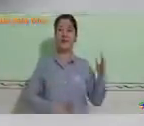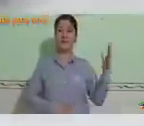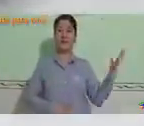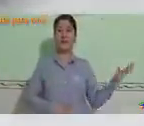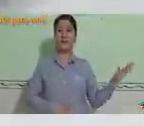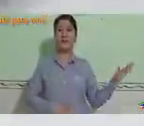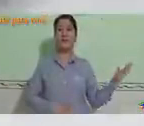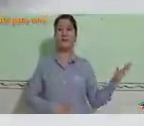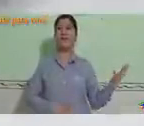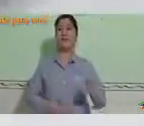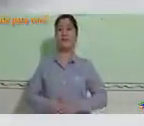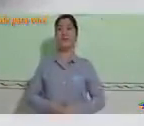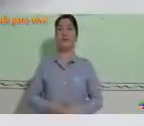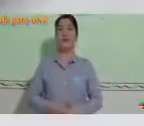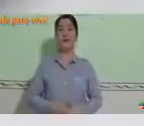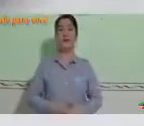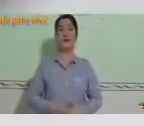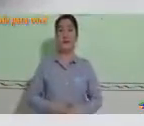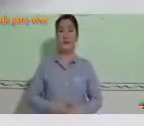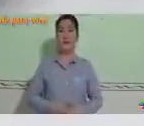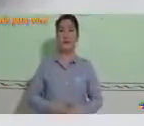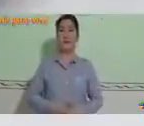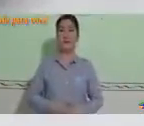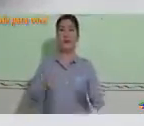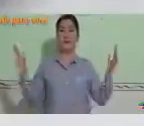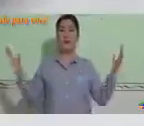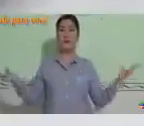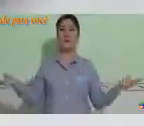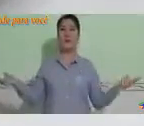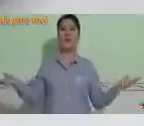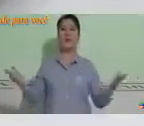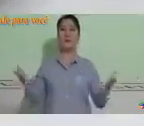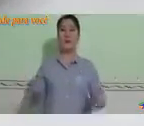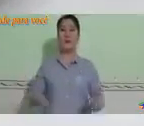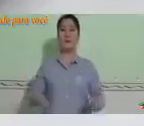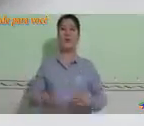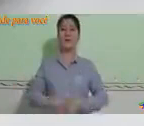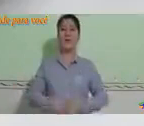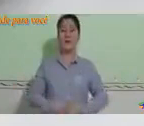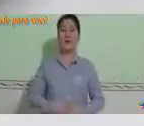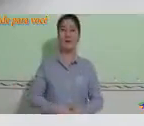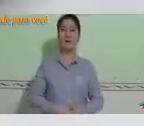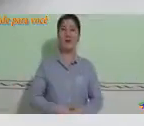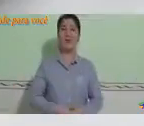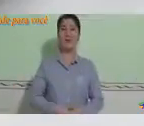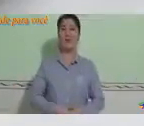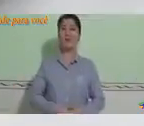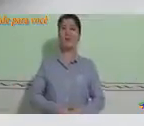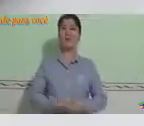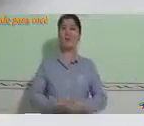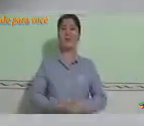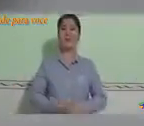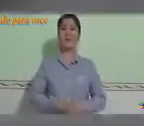A D através de bolsas de gel, vírgula, quesan congeladas no freies e R, vírgula, sacos ou compressas quis e coloca o gelo, vírgula, P